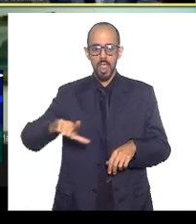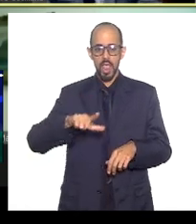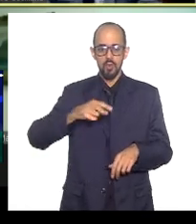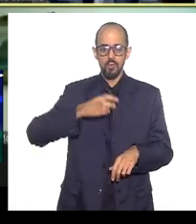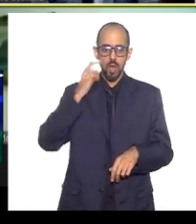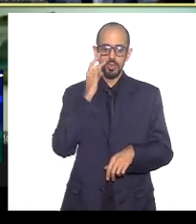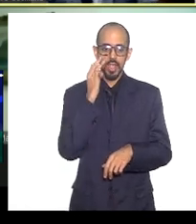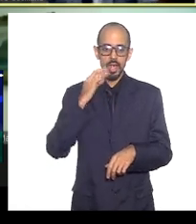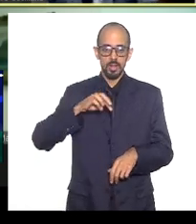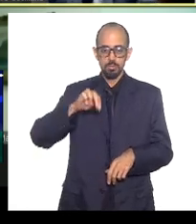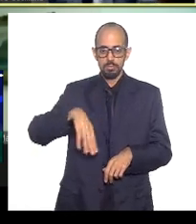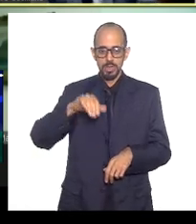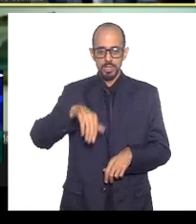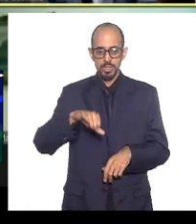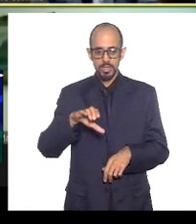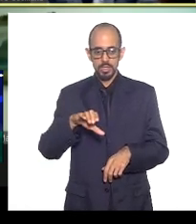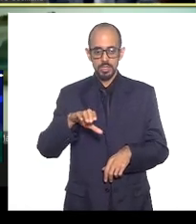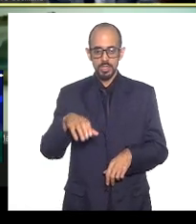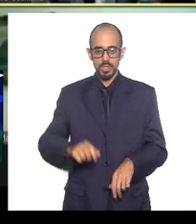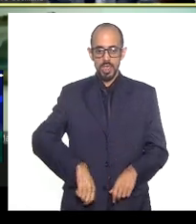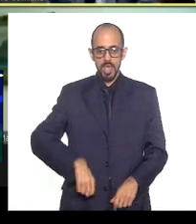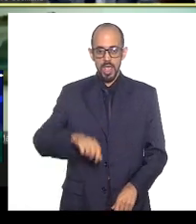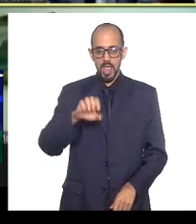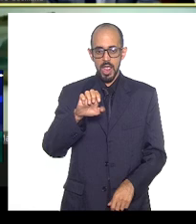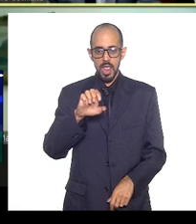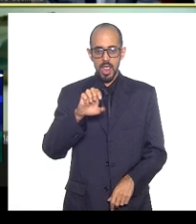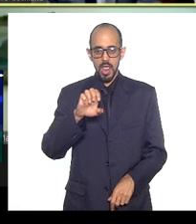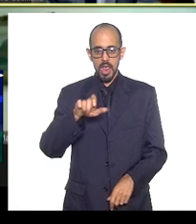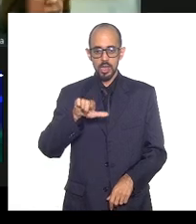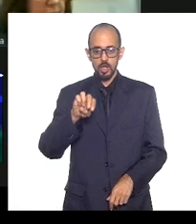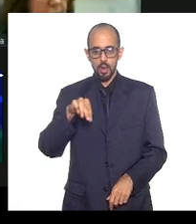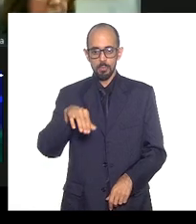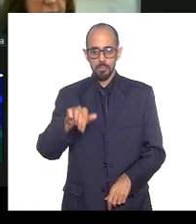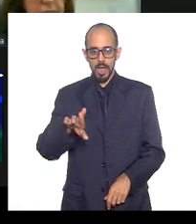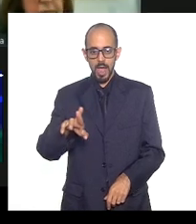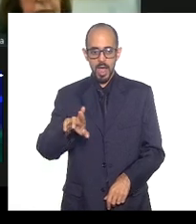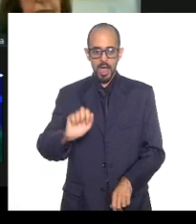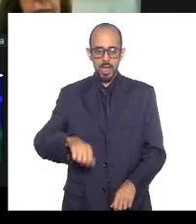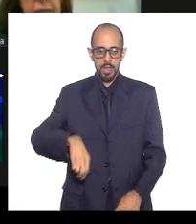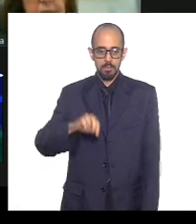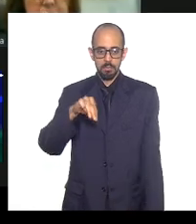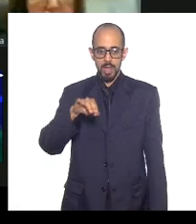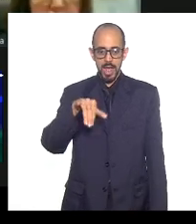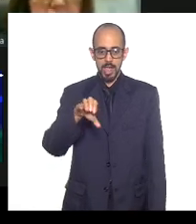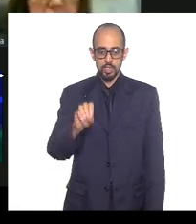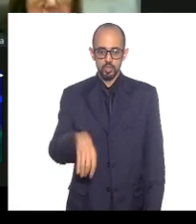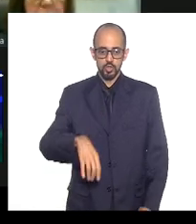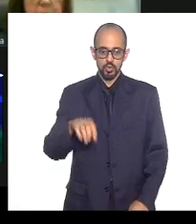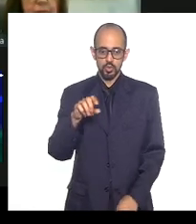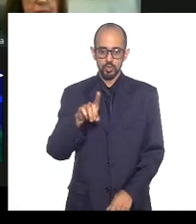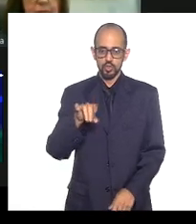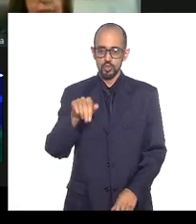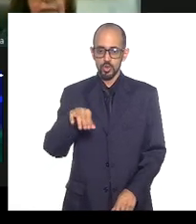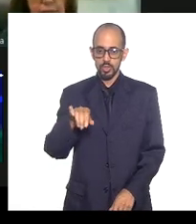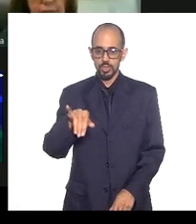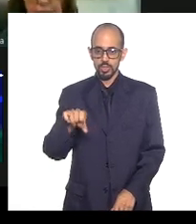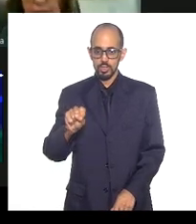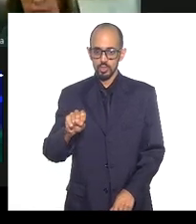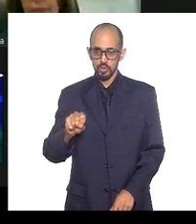Mink, Eliomar, Kinoblock, Dani, Daniel, Márcio, Dionísio, Lucinha,